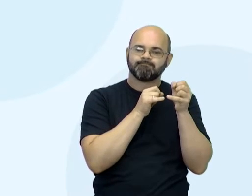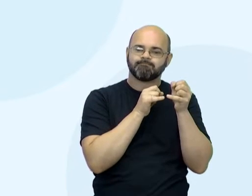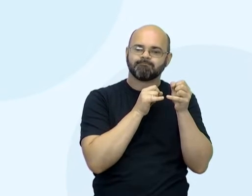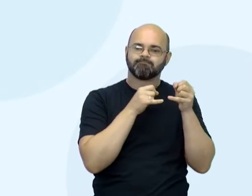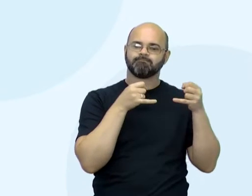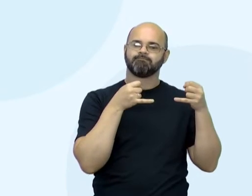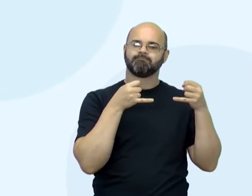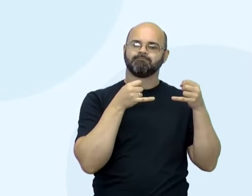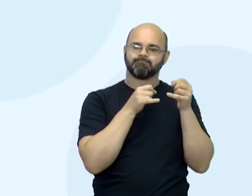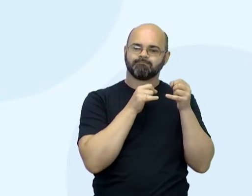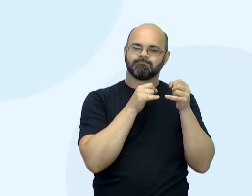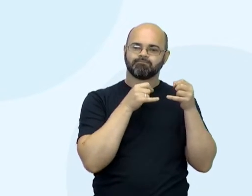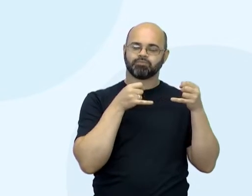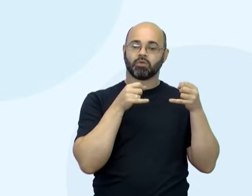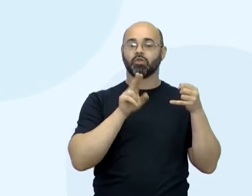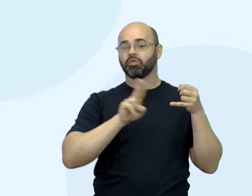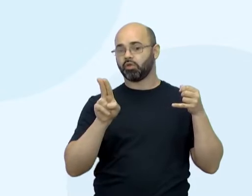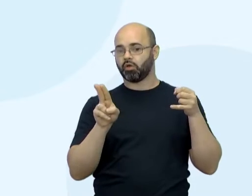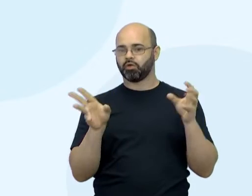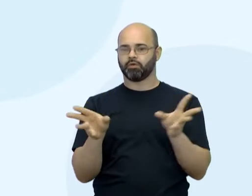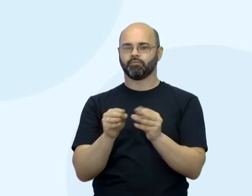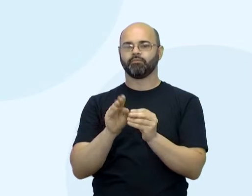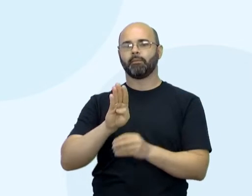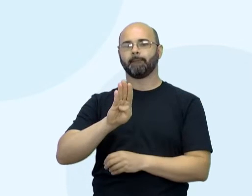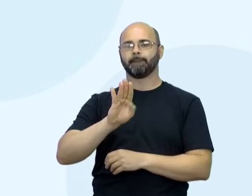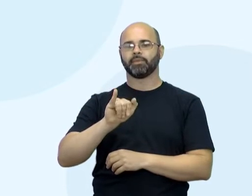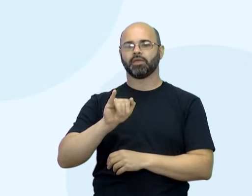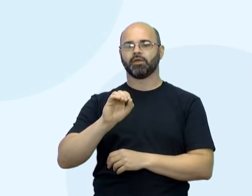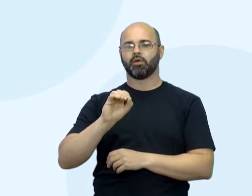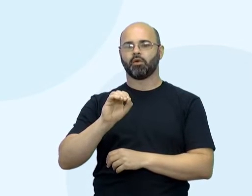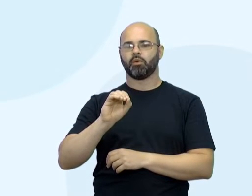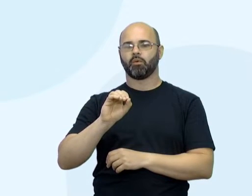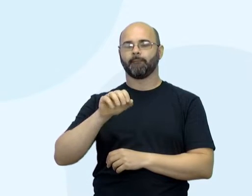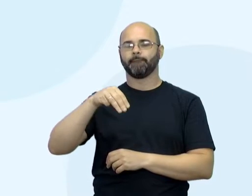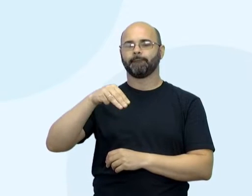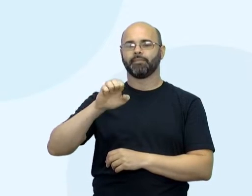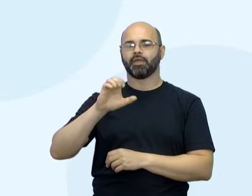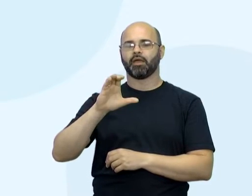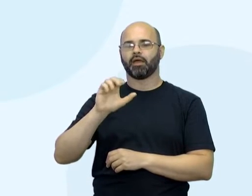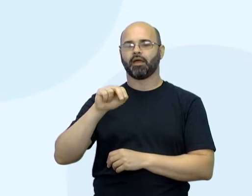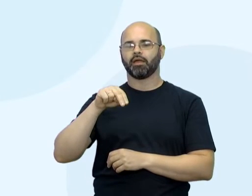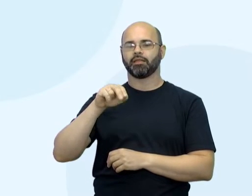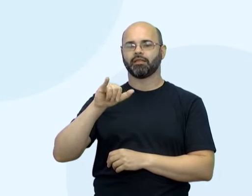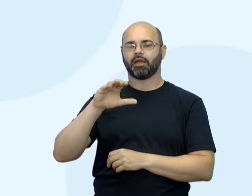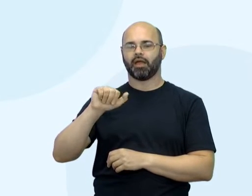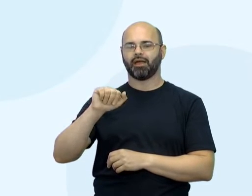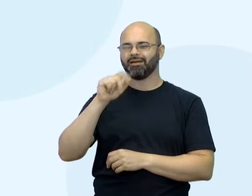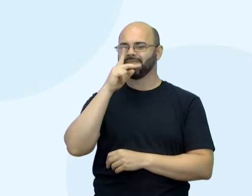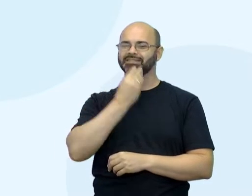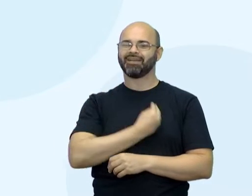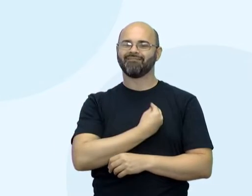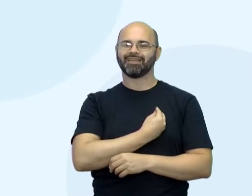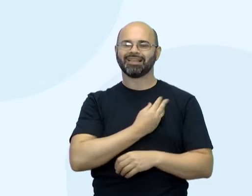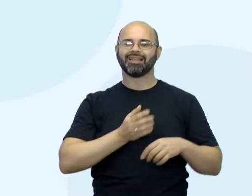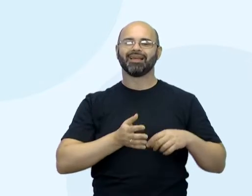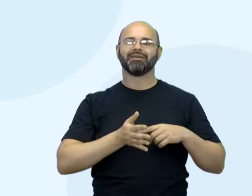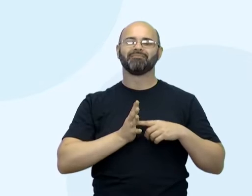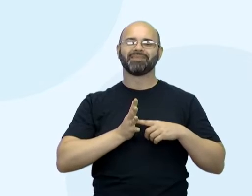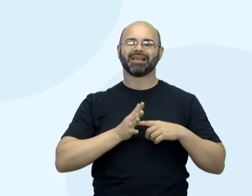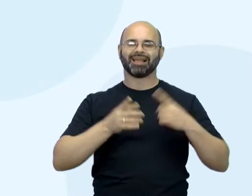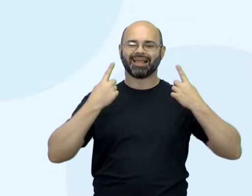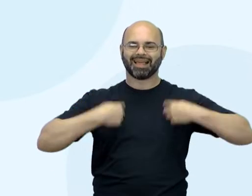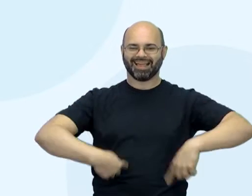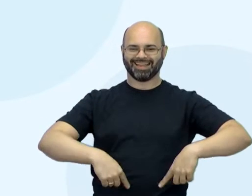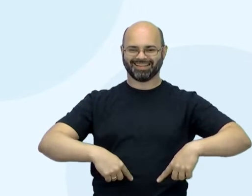biomecânica, tudo a ver, você aqui aprendendo a fazer as relações aí dos nossos